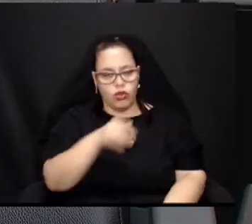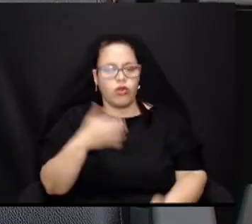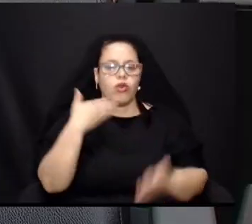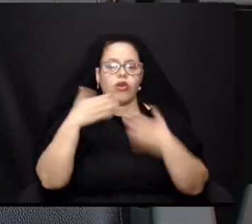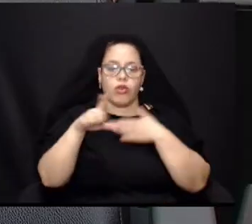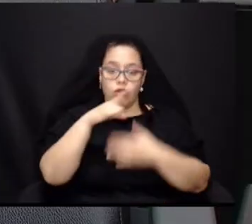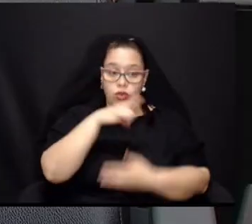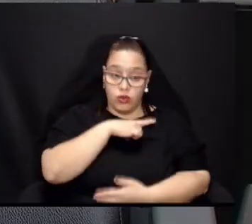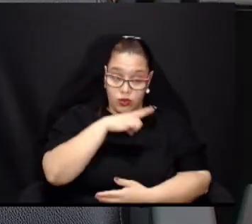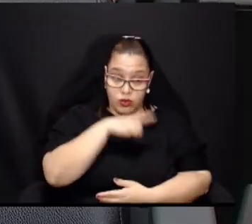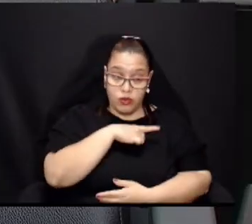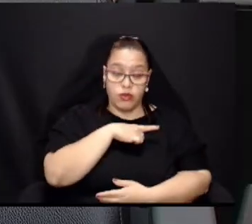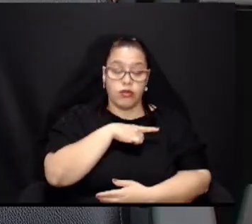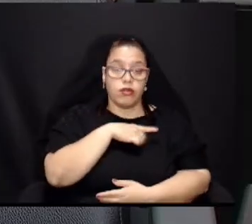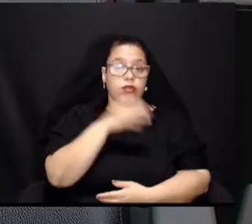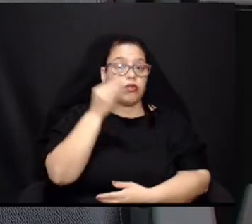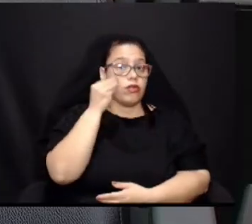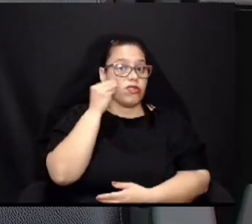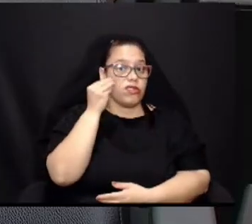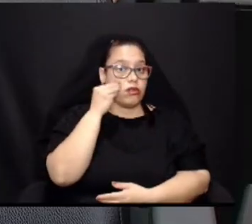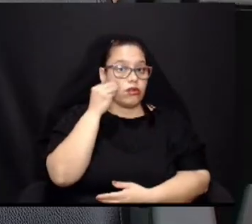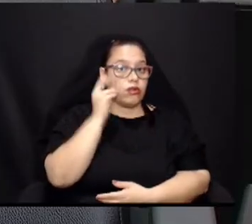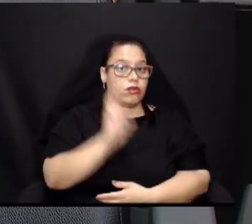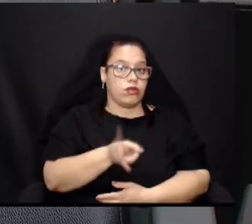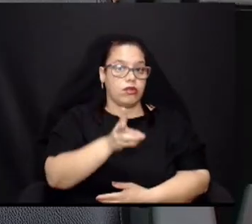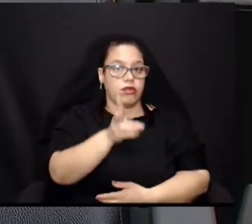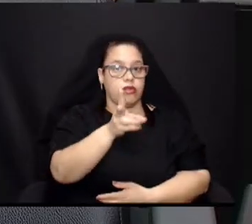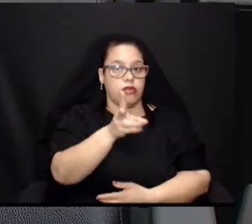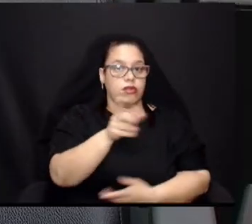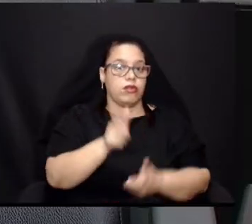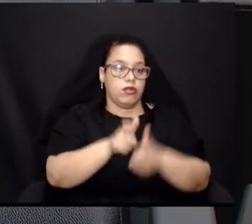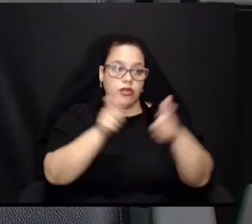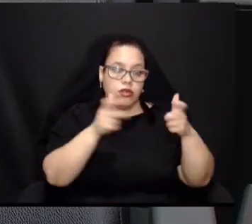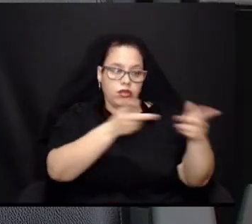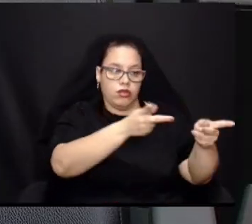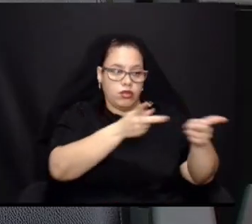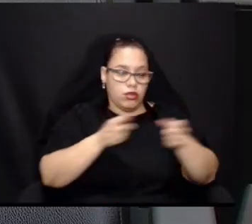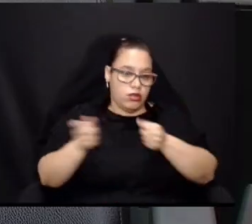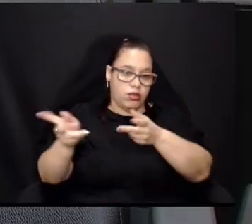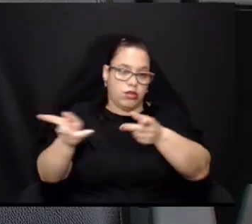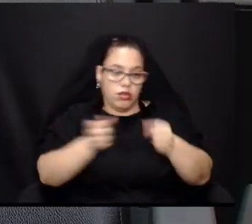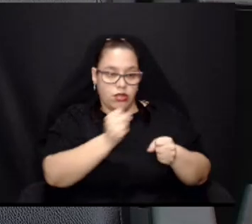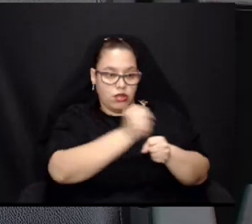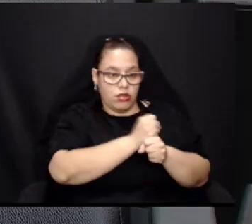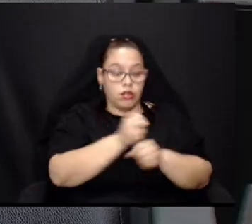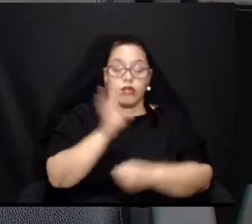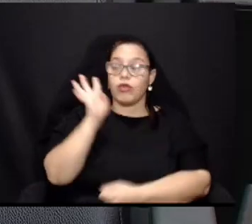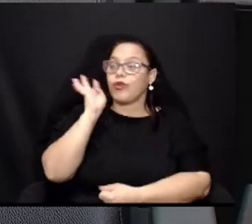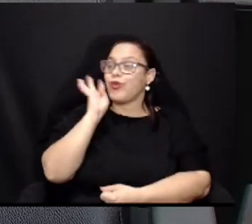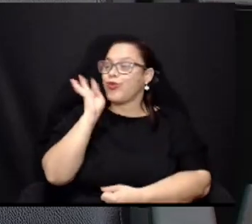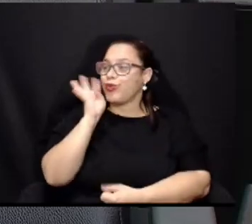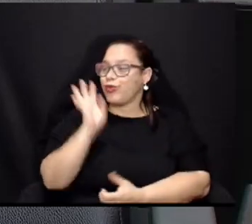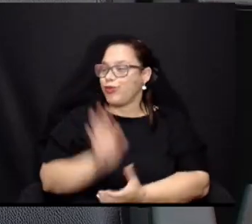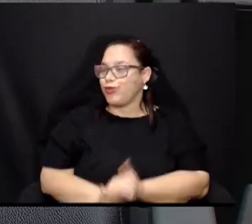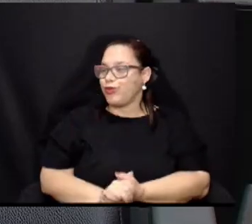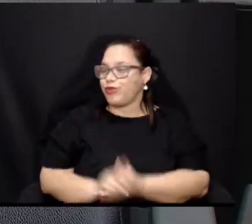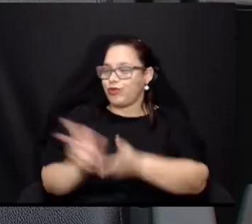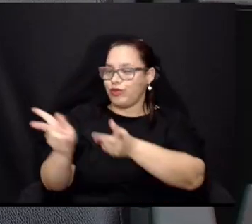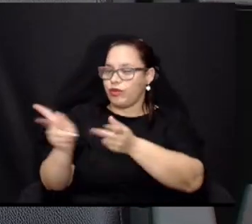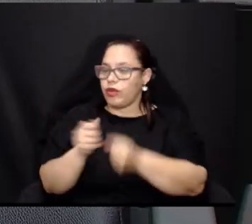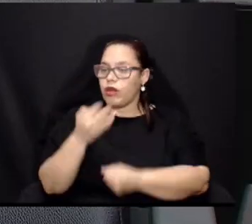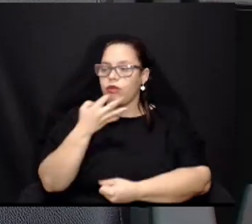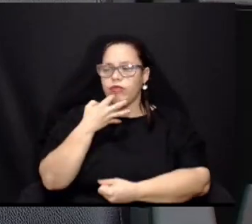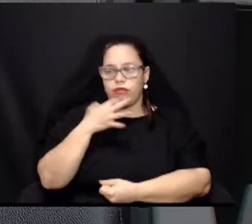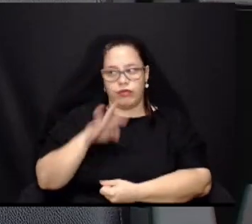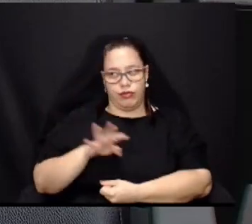para tentar manter essa frequência alta de visitas por ano. E o legal, né, que a visita, para quem não sabe, eles